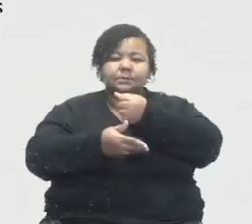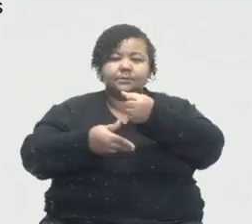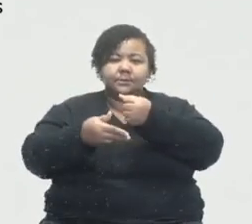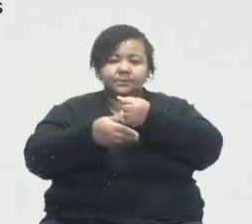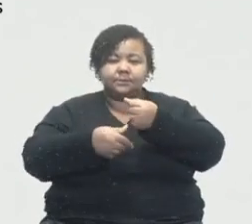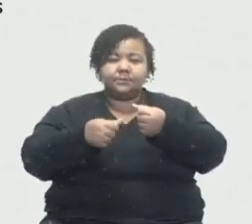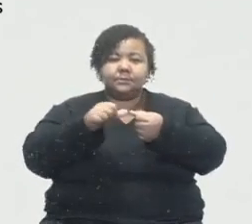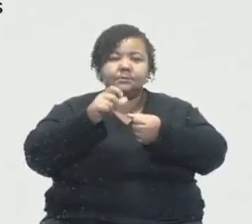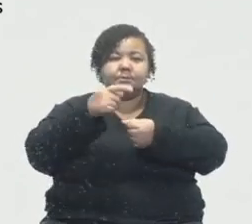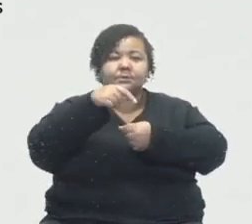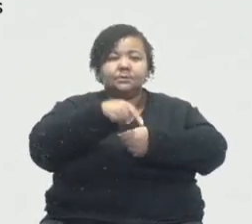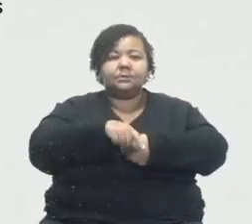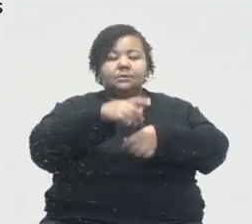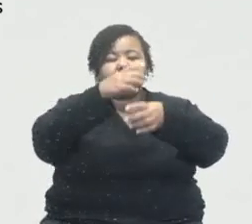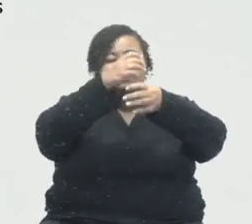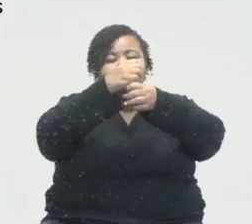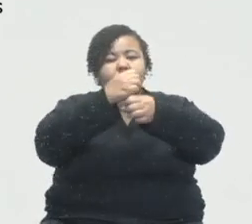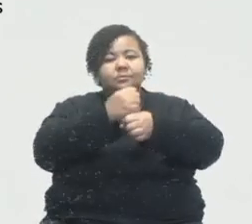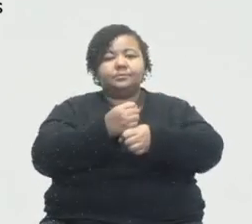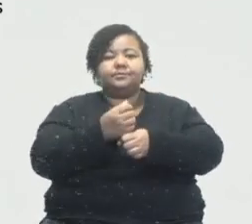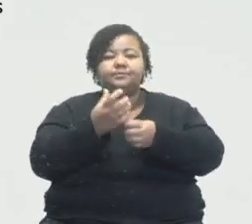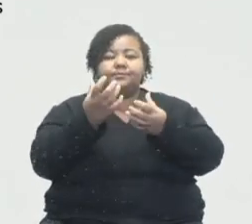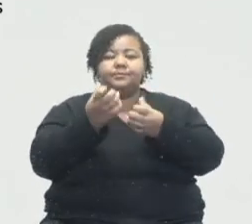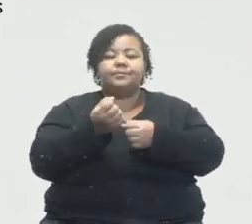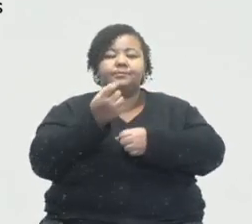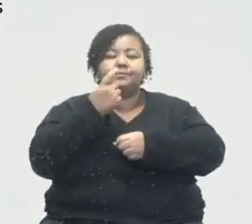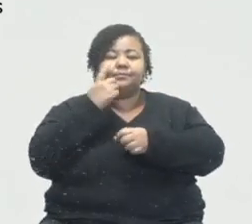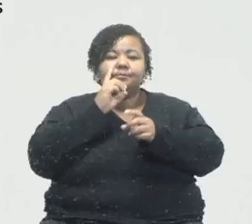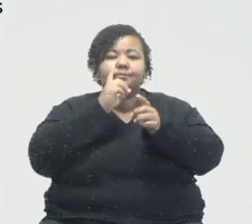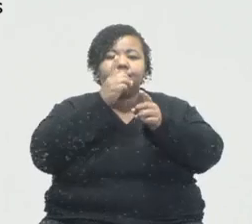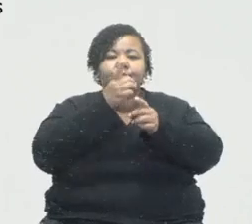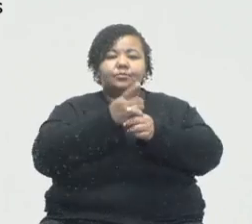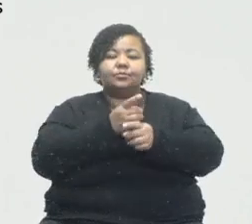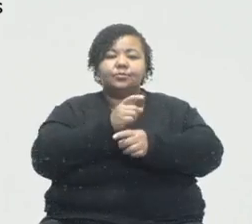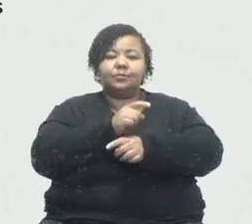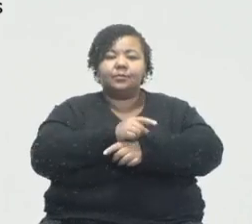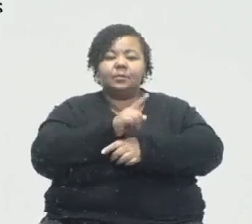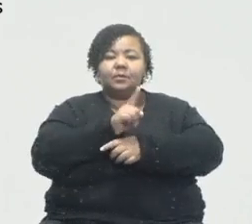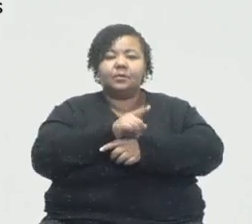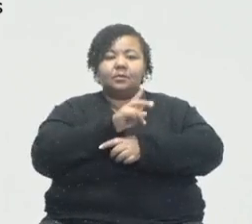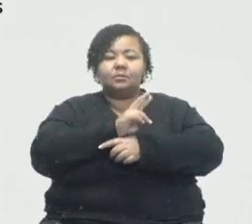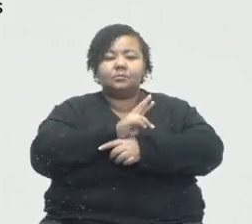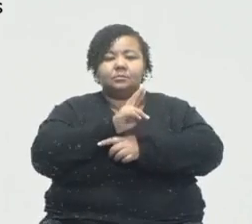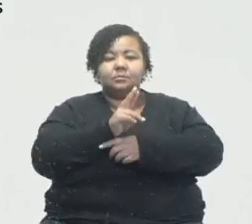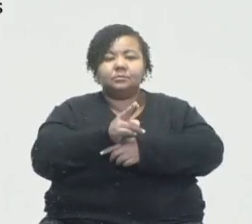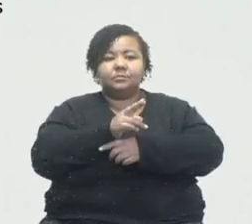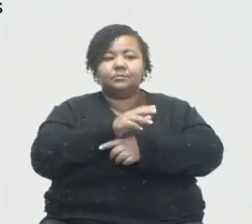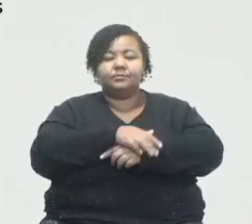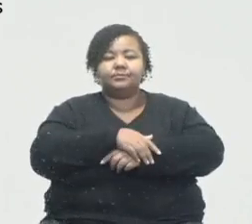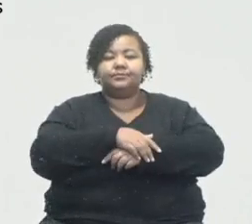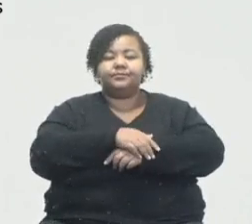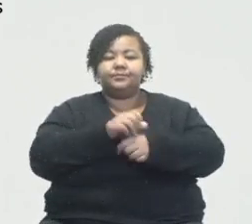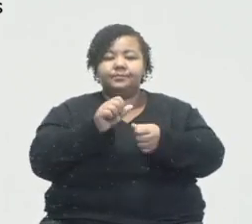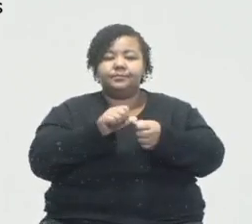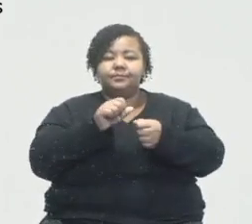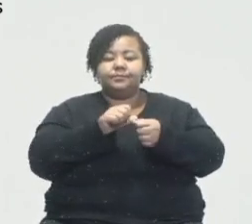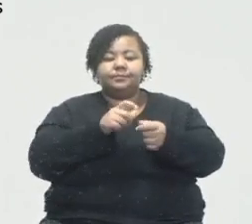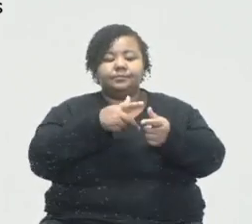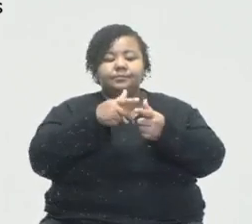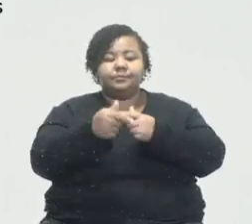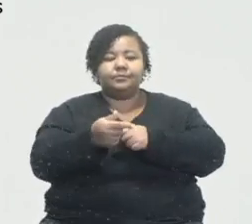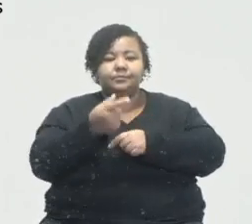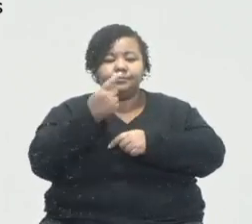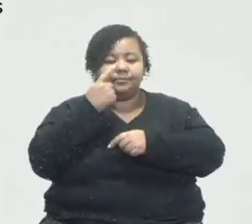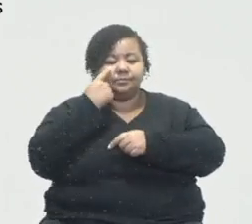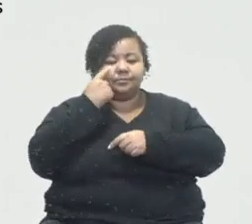essas operações, vamos encontrar a seguinte situação. Então, resolvendo isso daqui,